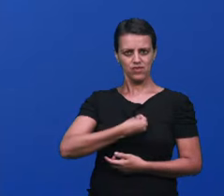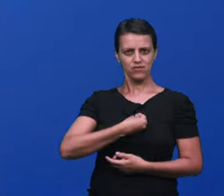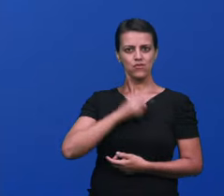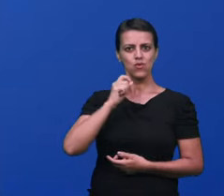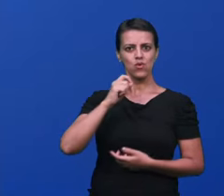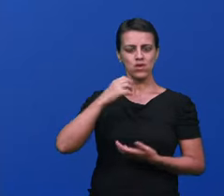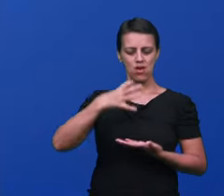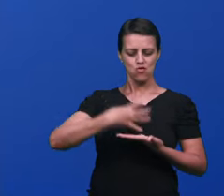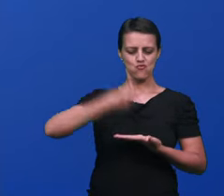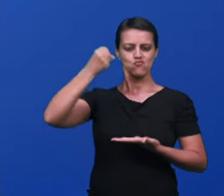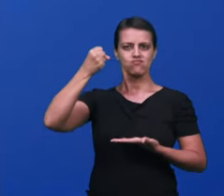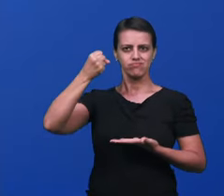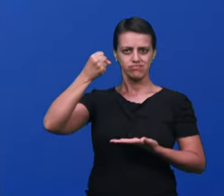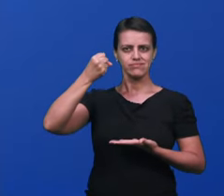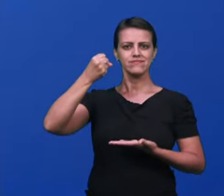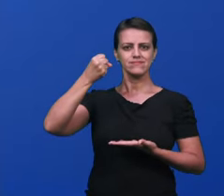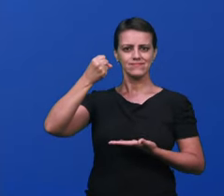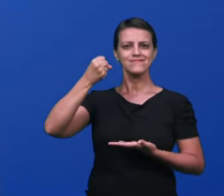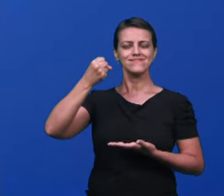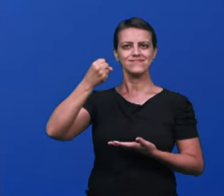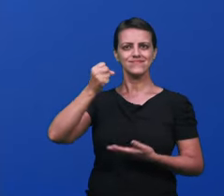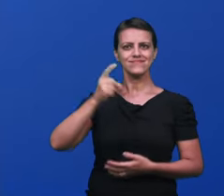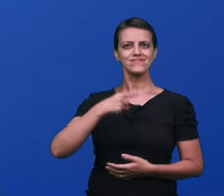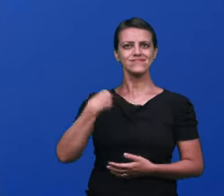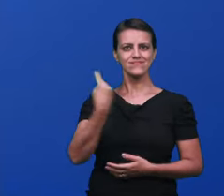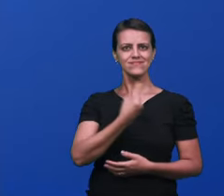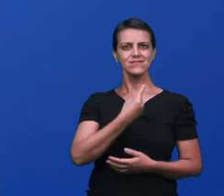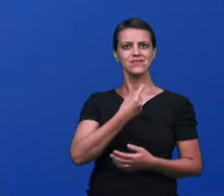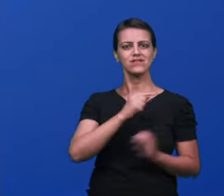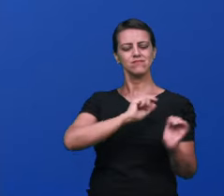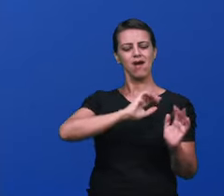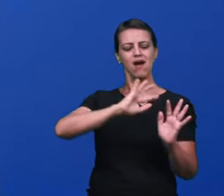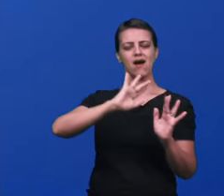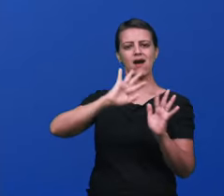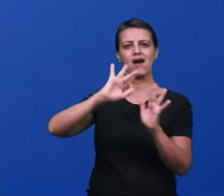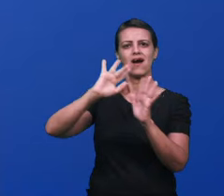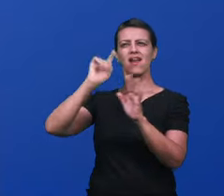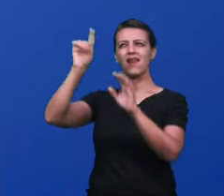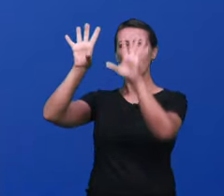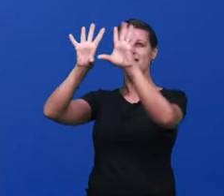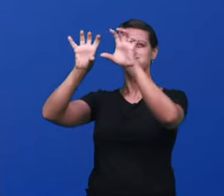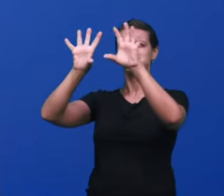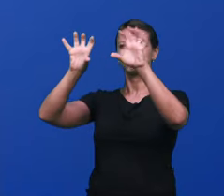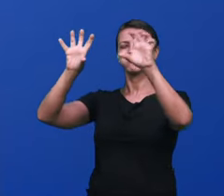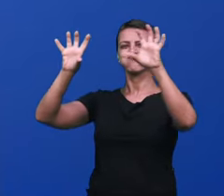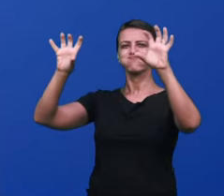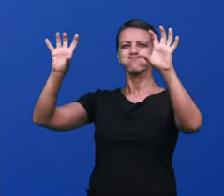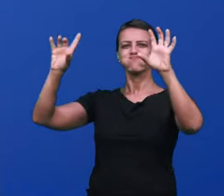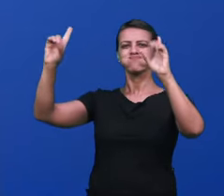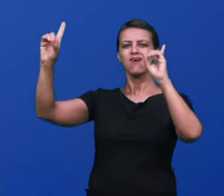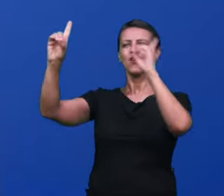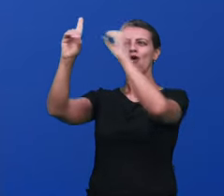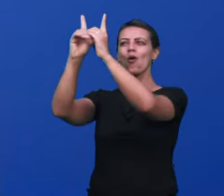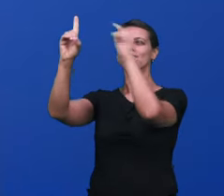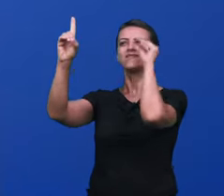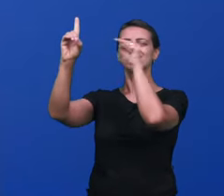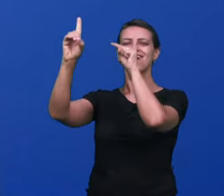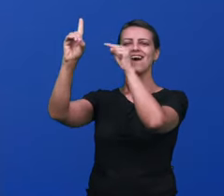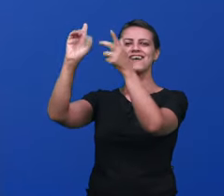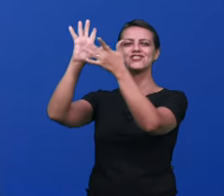seremos arrebatados juntamente com eles nas nuvens, a encontrar o Senhor nos